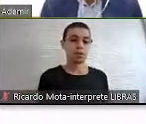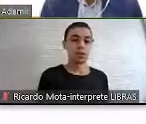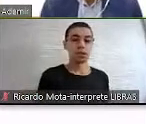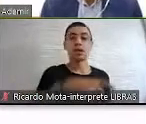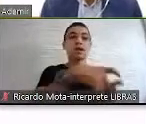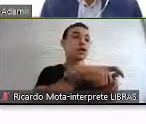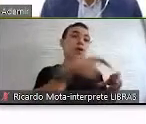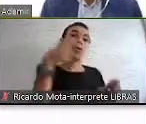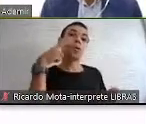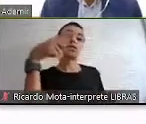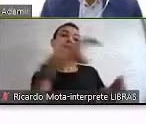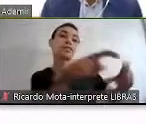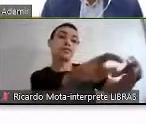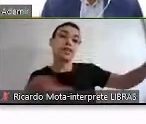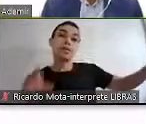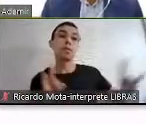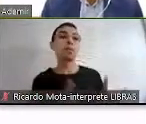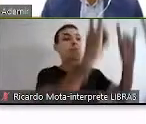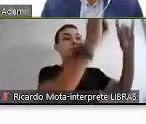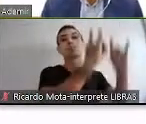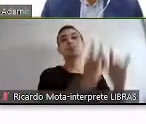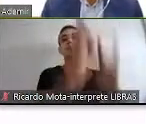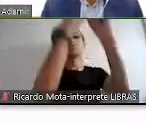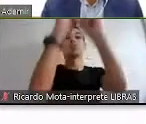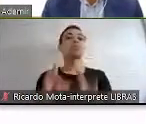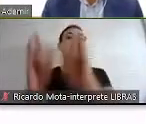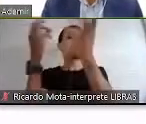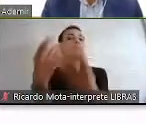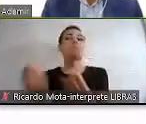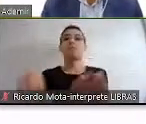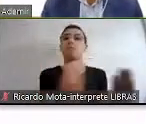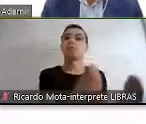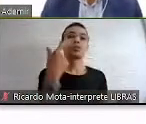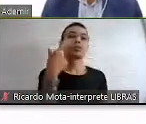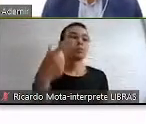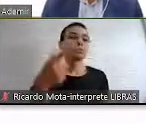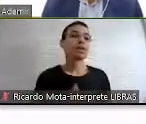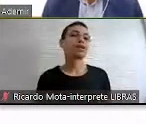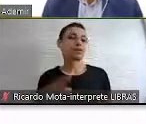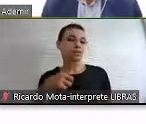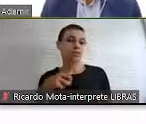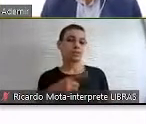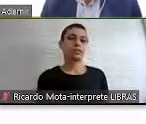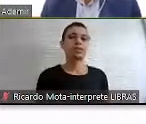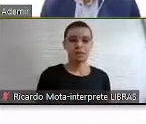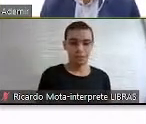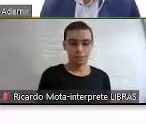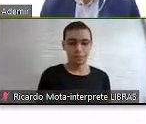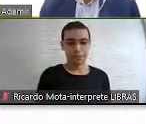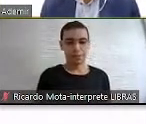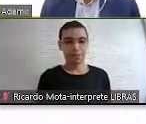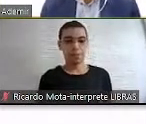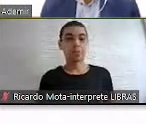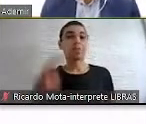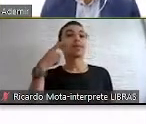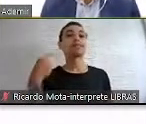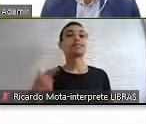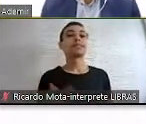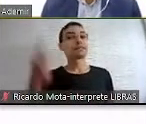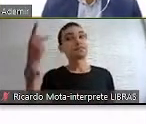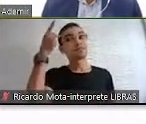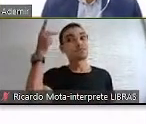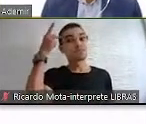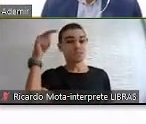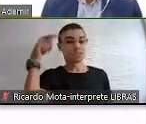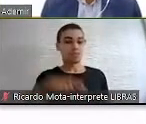onde estão nossos condomínios residenciais e comerciais. Destaco também em São Paulo, o seu maior